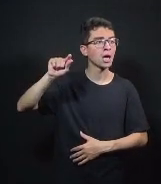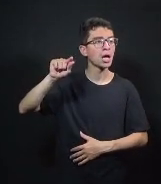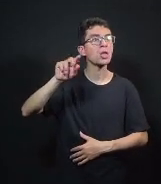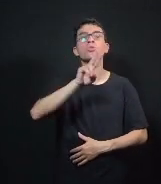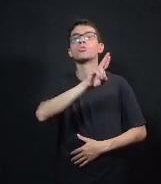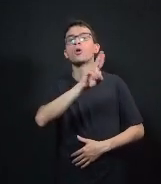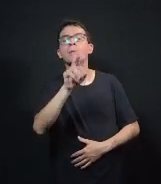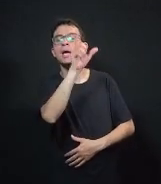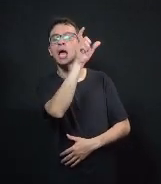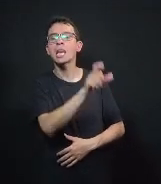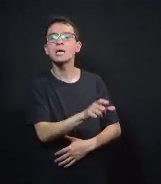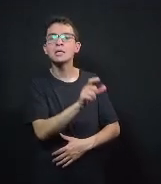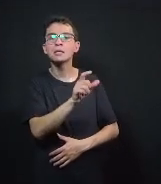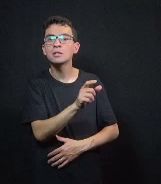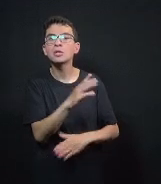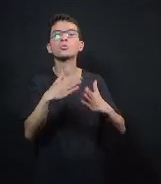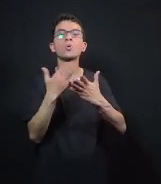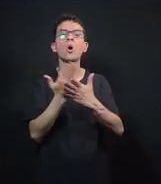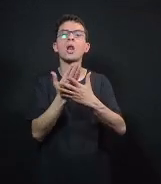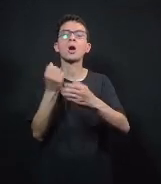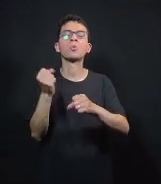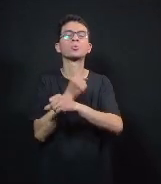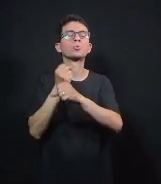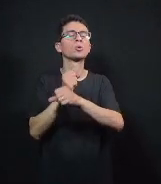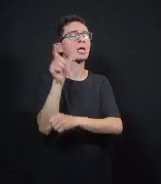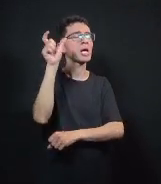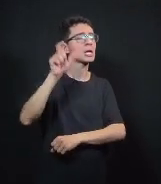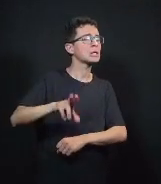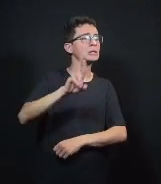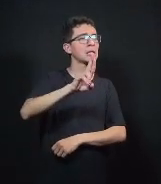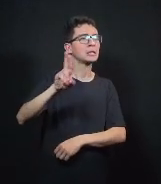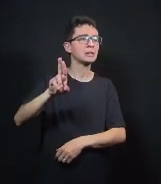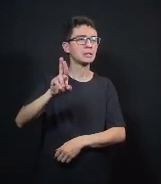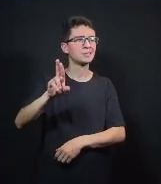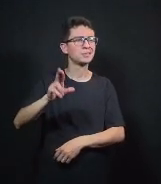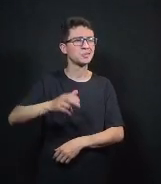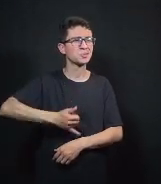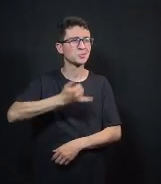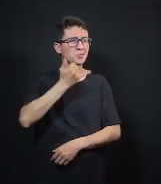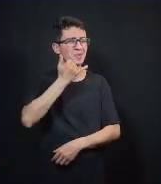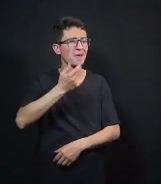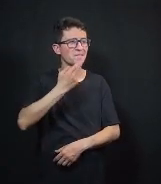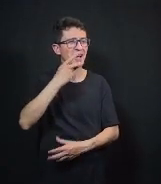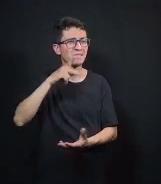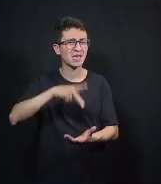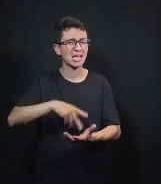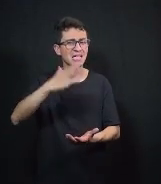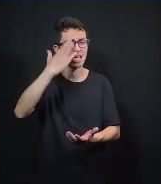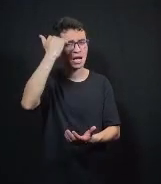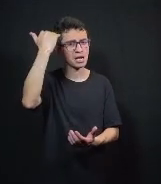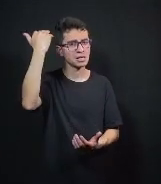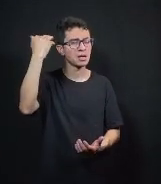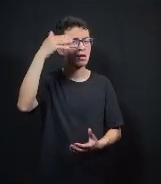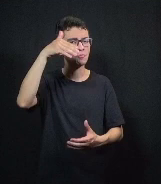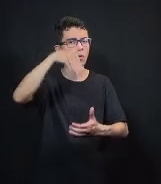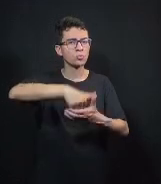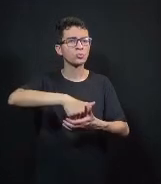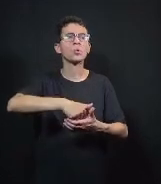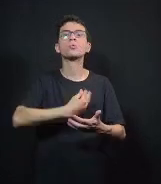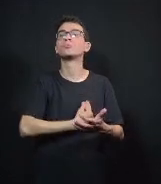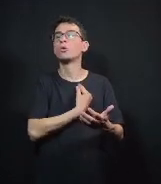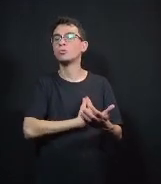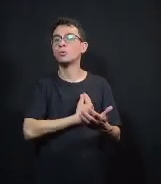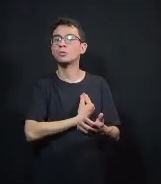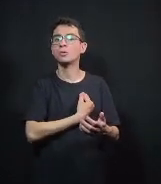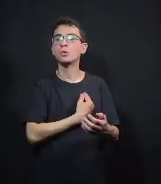fez foi Beltrano. Então, eu tenho a impressão que o brasileiro popular, na verdade, ele tem um voto mais realista e mais